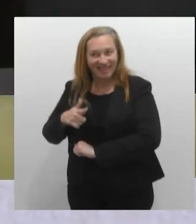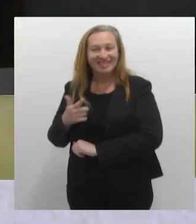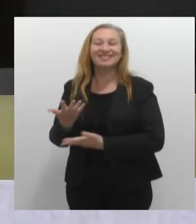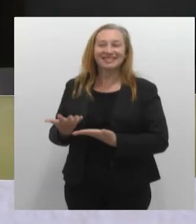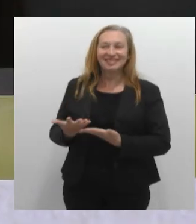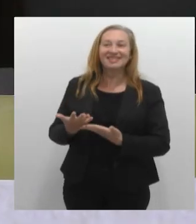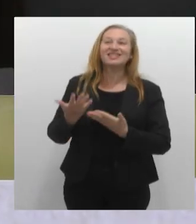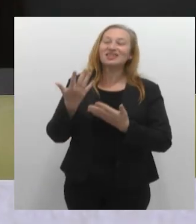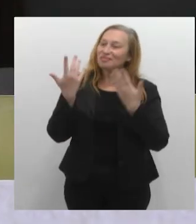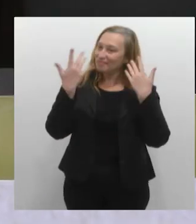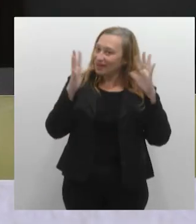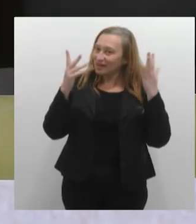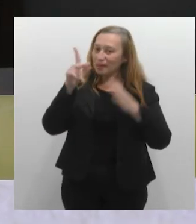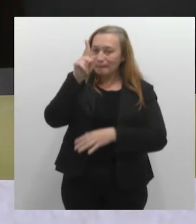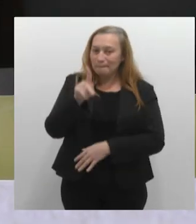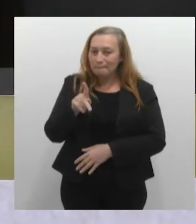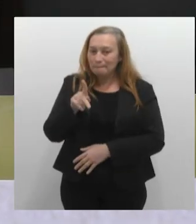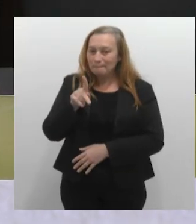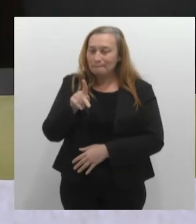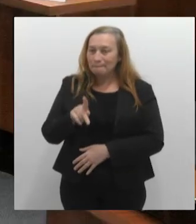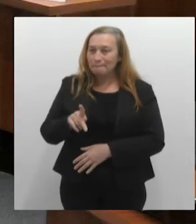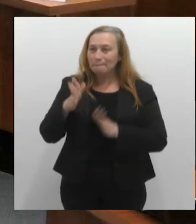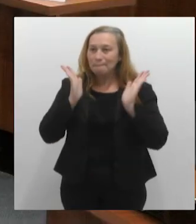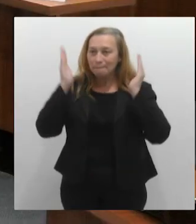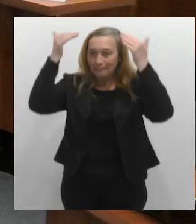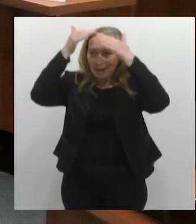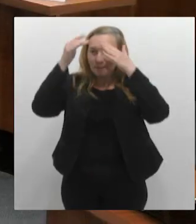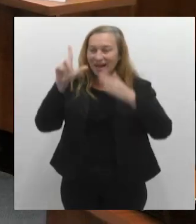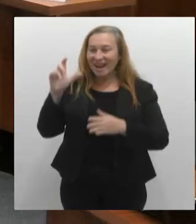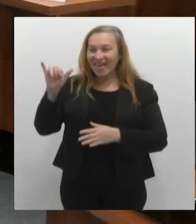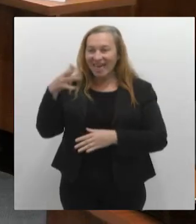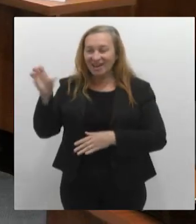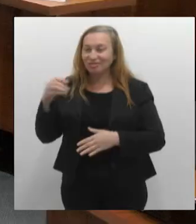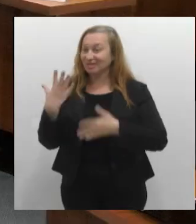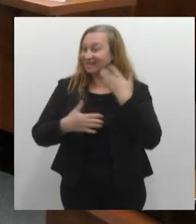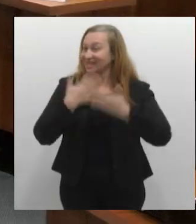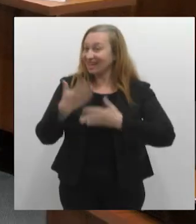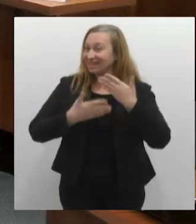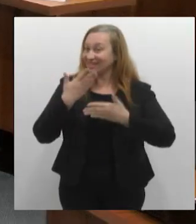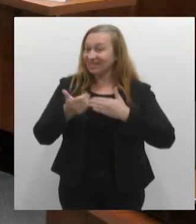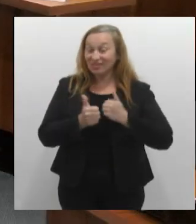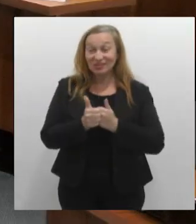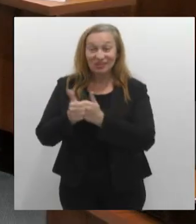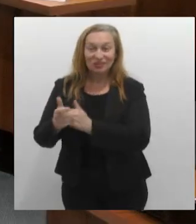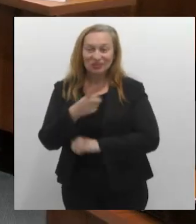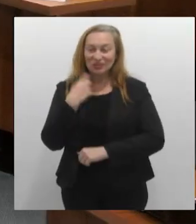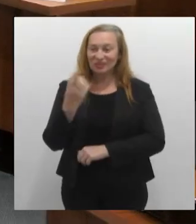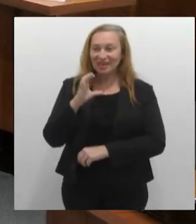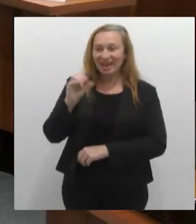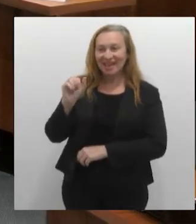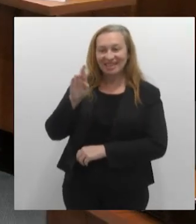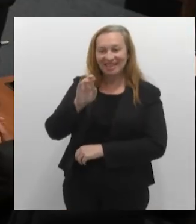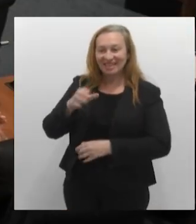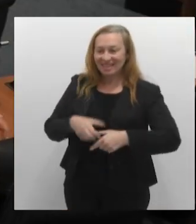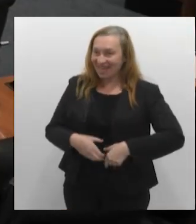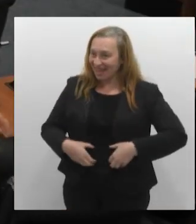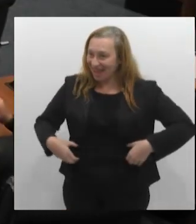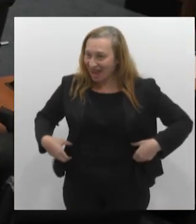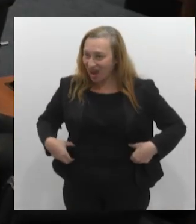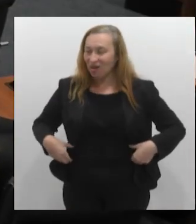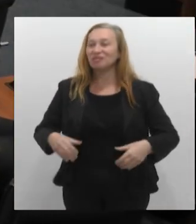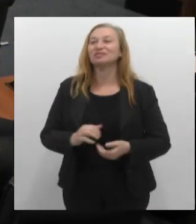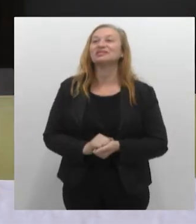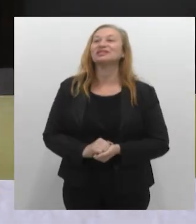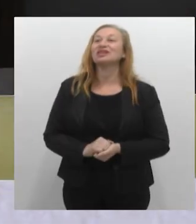para o Papa Leão, que nos deu essa alegria da recondução do nosso cardeal. Aqui nos